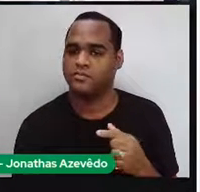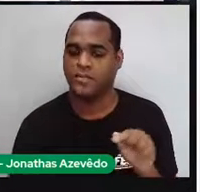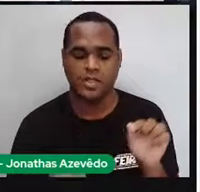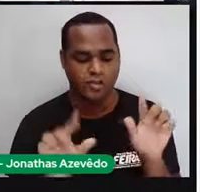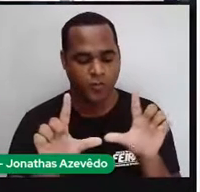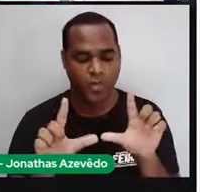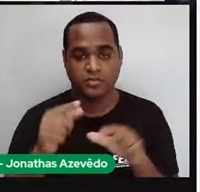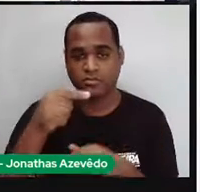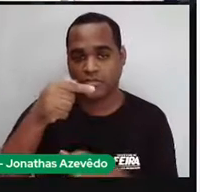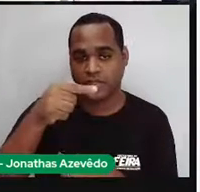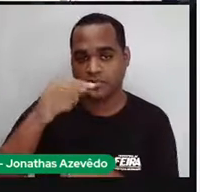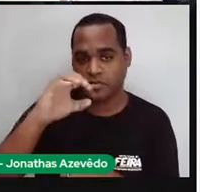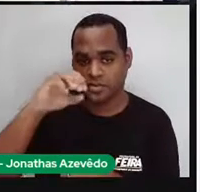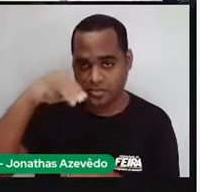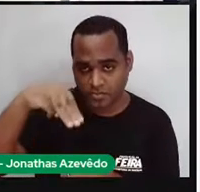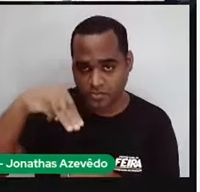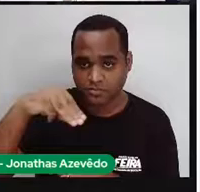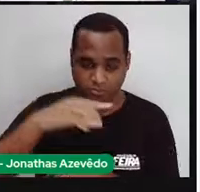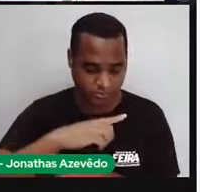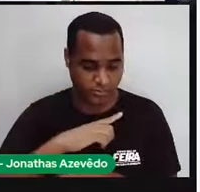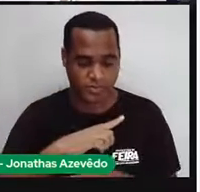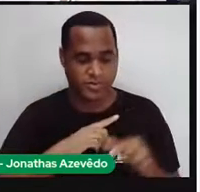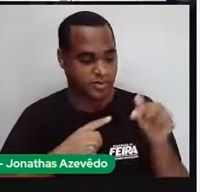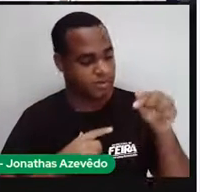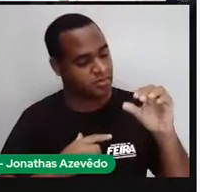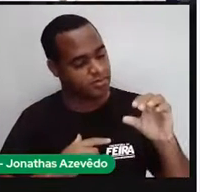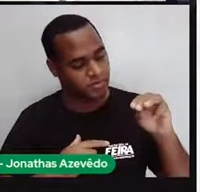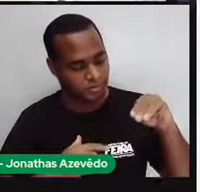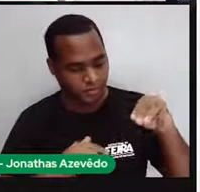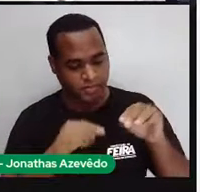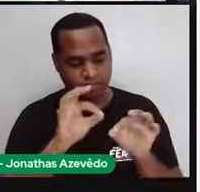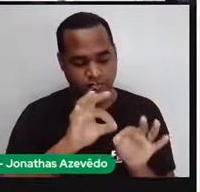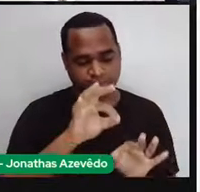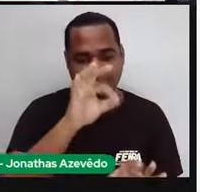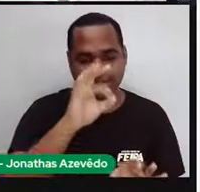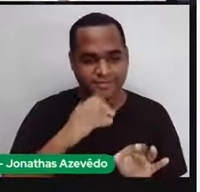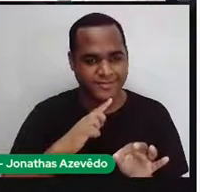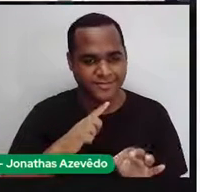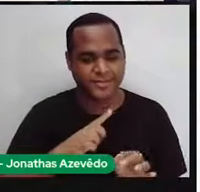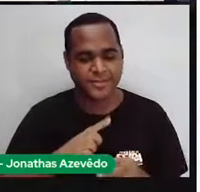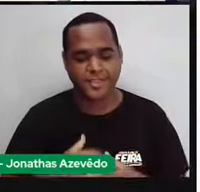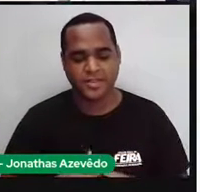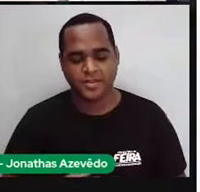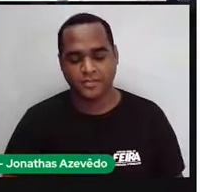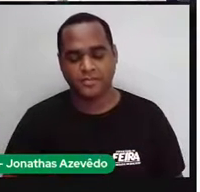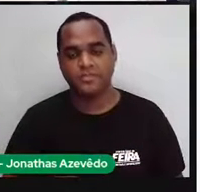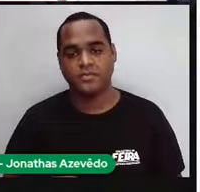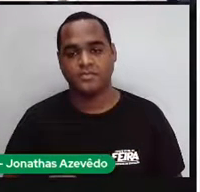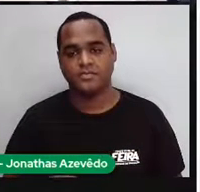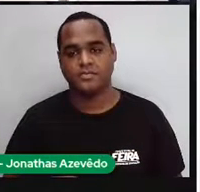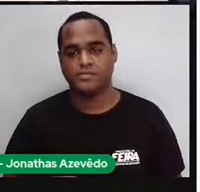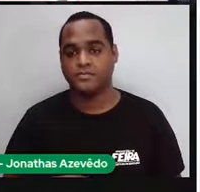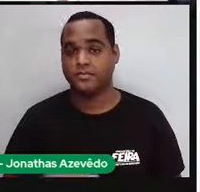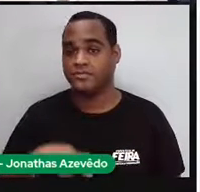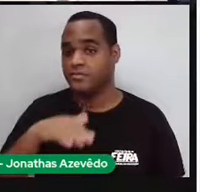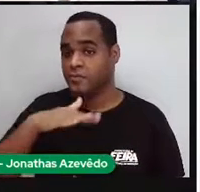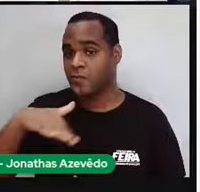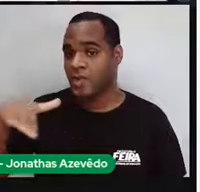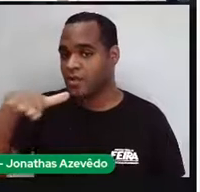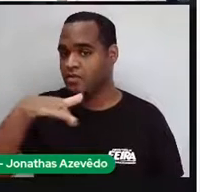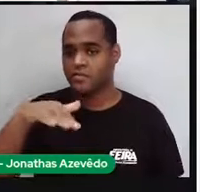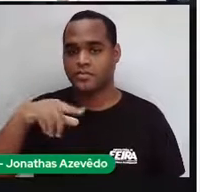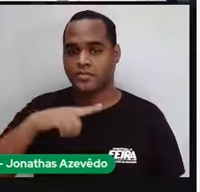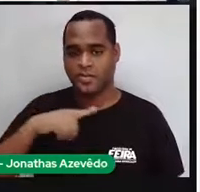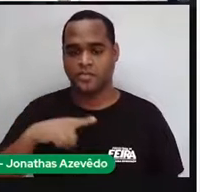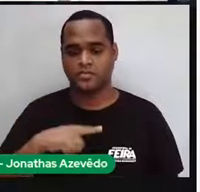7cm de comprimento tem 7cm de altura qual é a área da